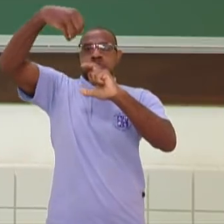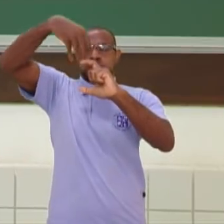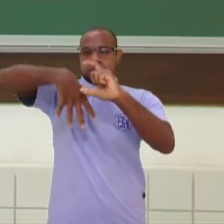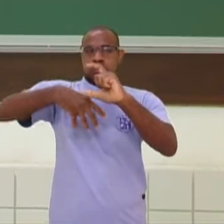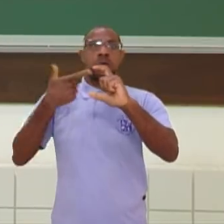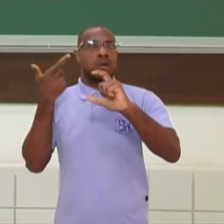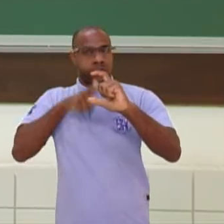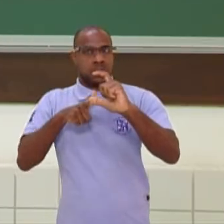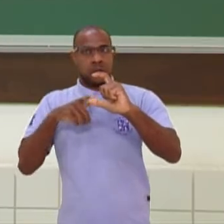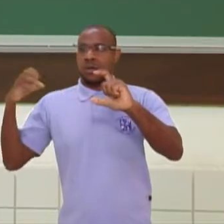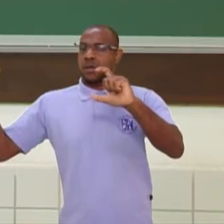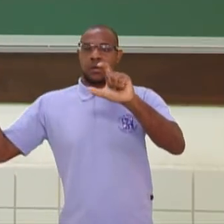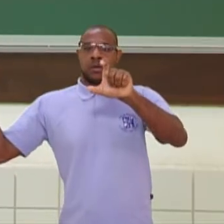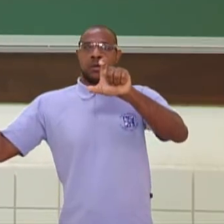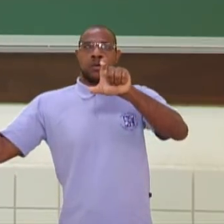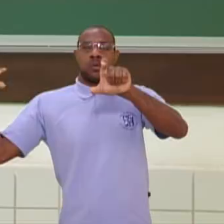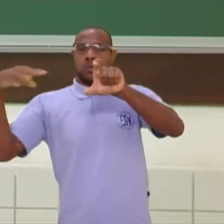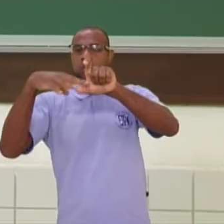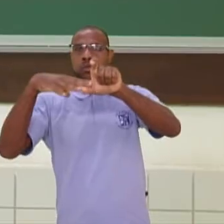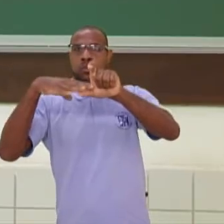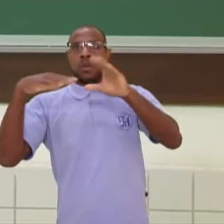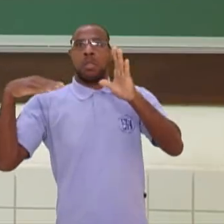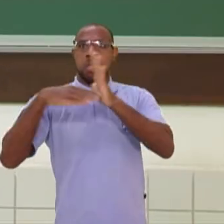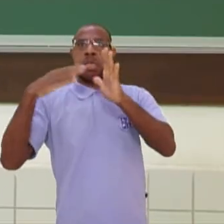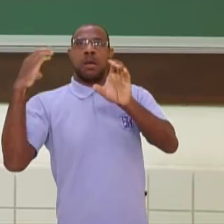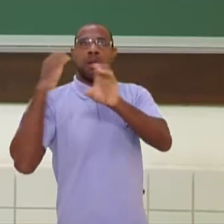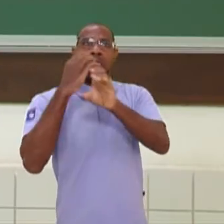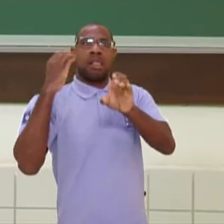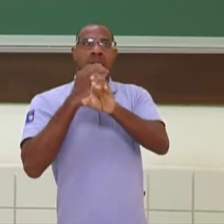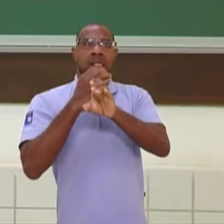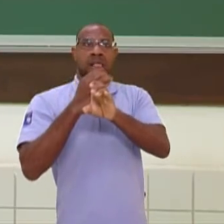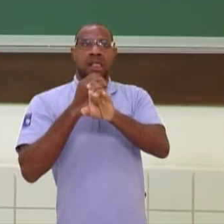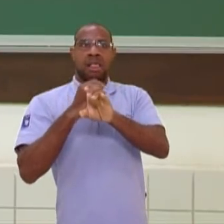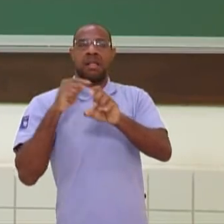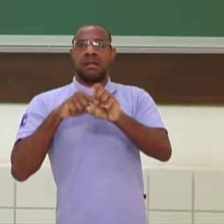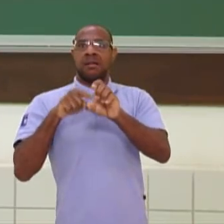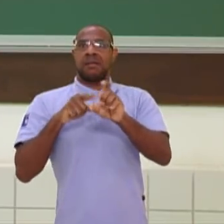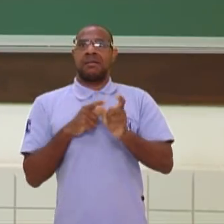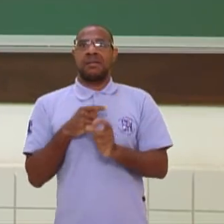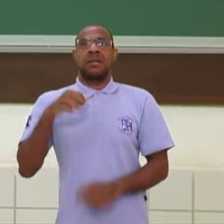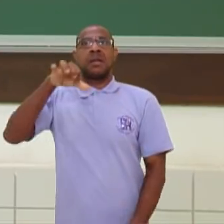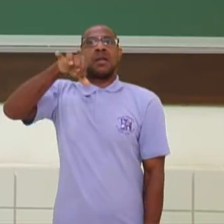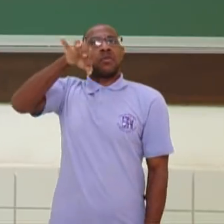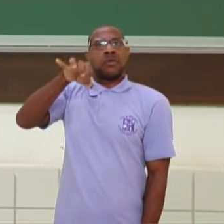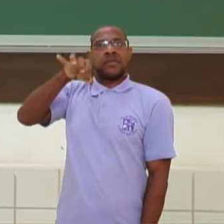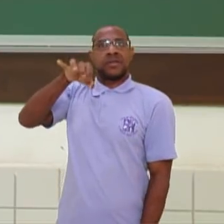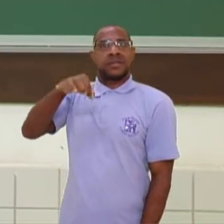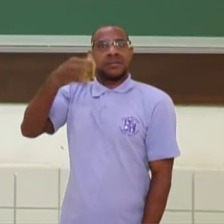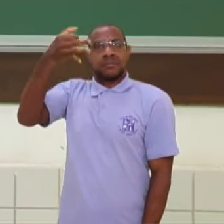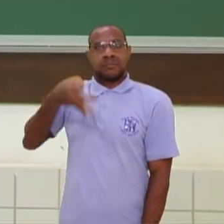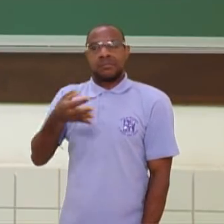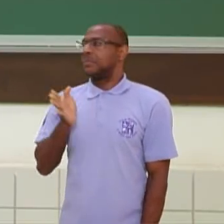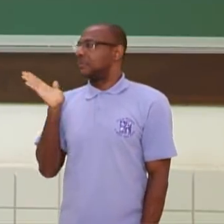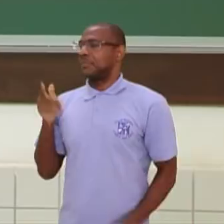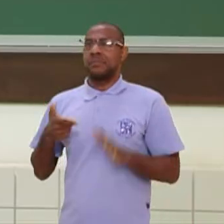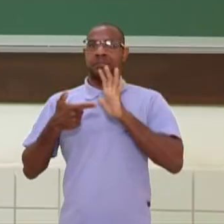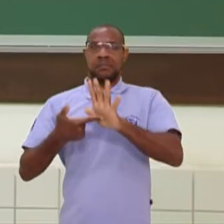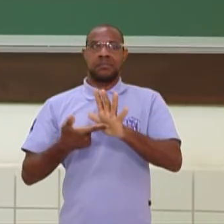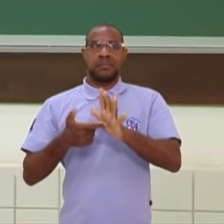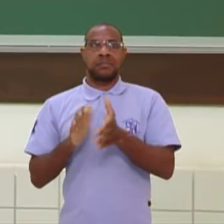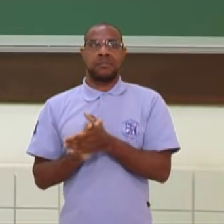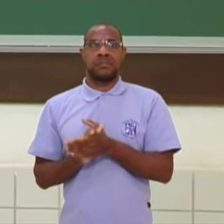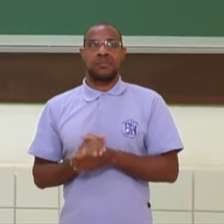primeiro aparato ali. Agora eu coloco uma outra, percebam, eu vou estar trabalhando aqui ó, com um ângulo de 90 graus em relação a ele ali. Beleza, passou